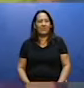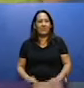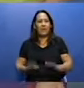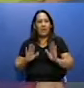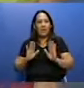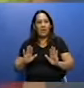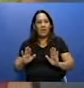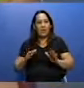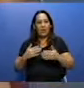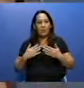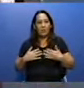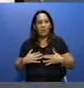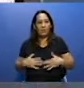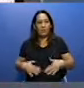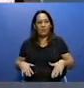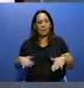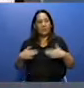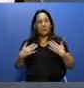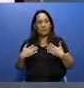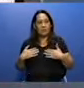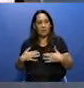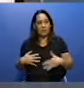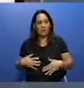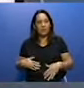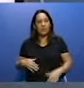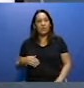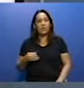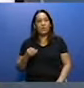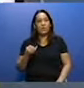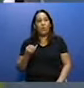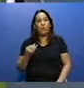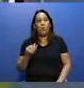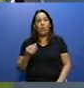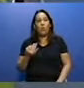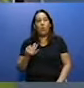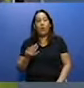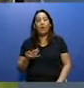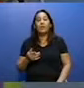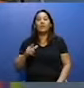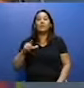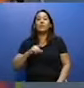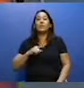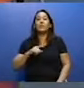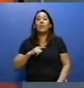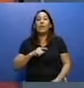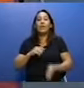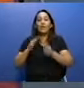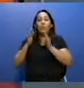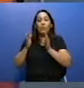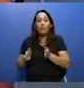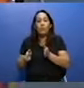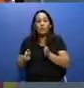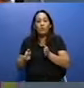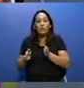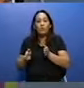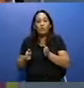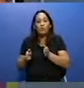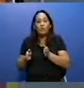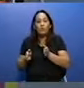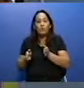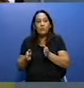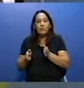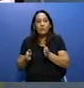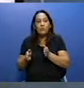Não está perguntando quantos elementos tem a sequência. Não. E olha